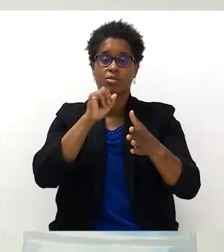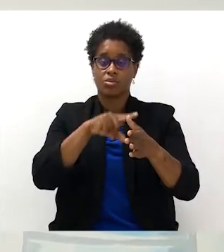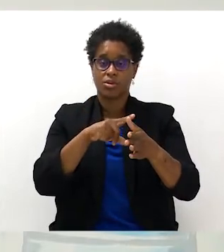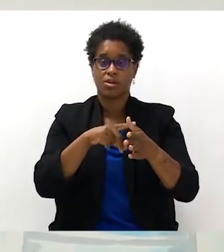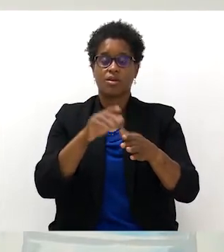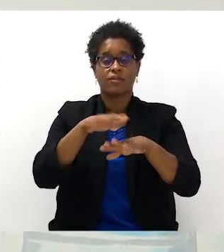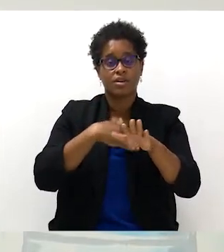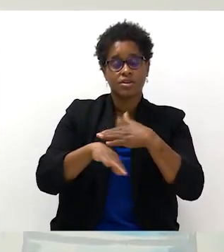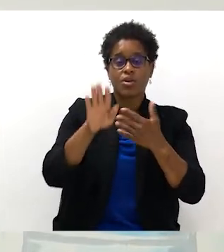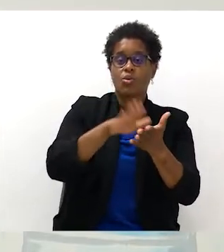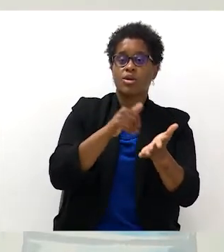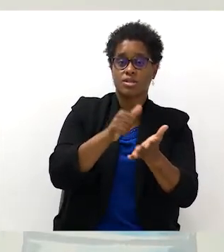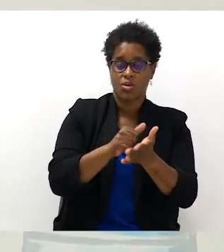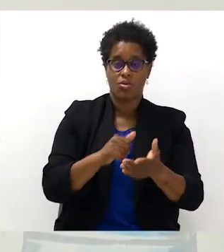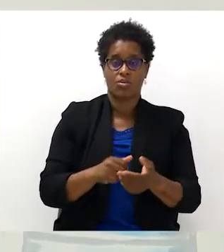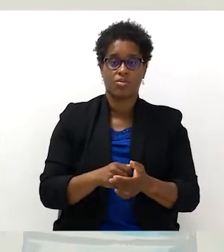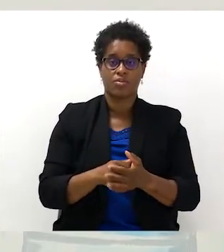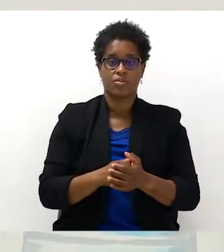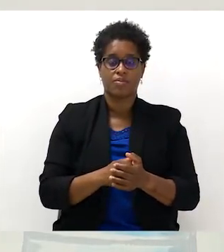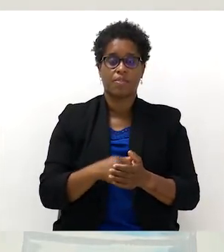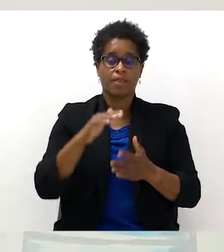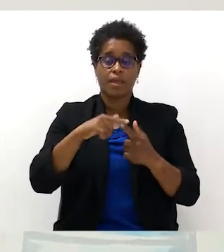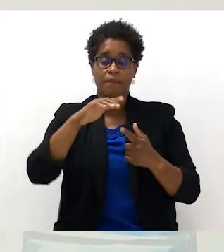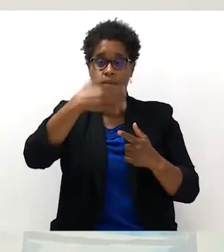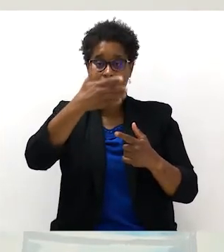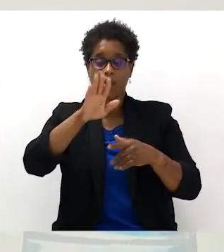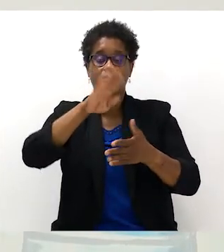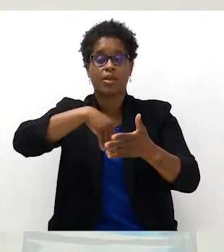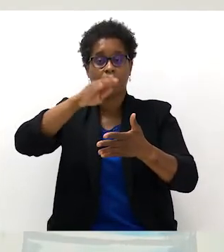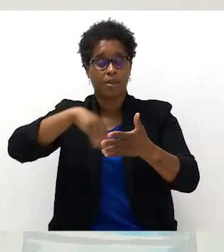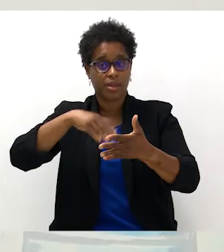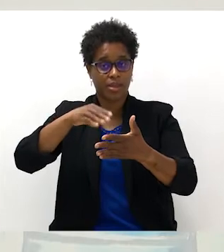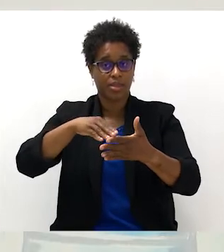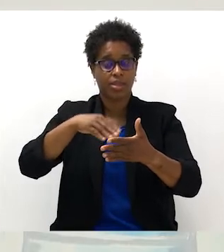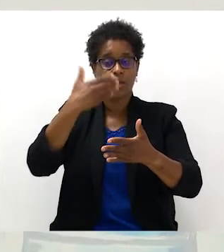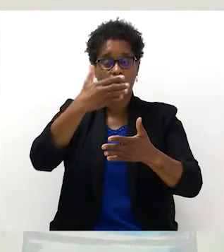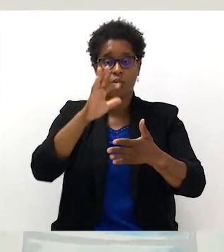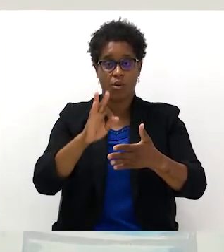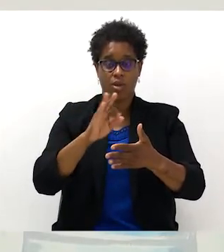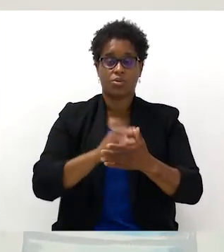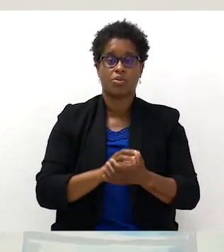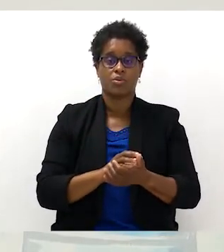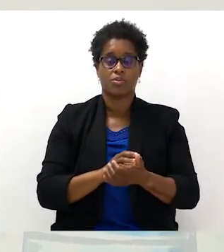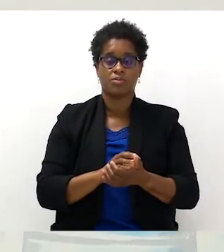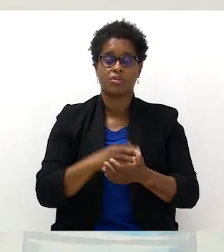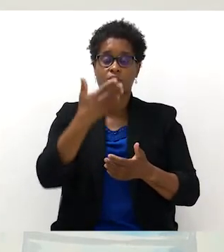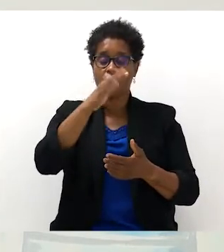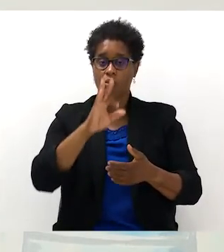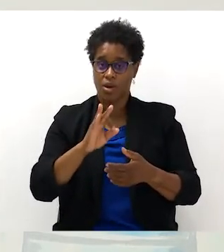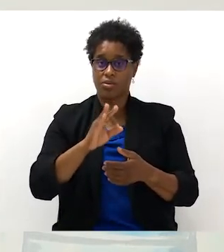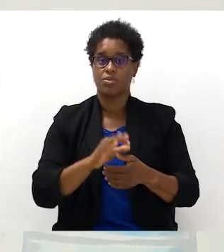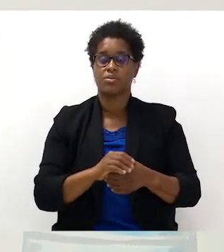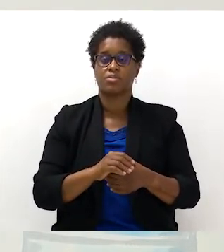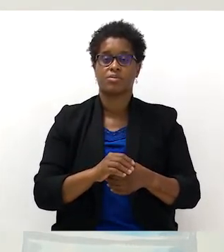poderem fazer a correção. Primeiro, vamos pintar 1/4, não é?